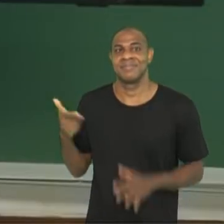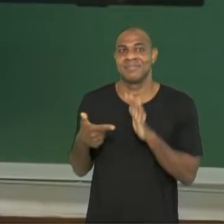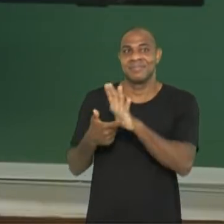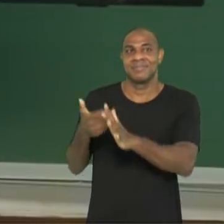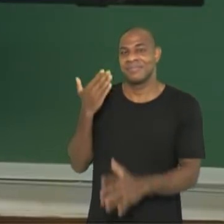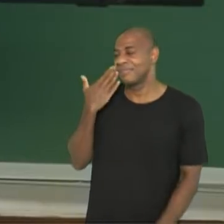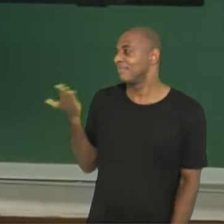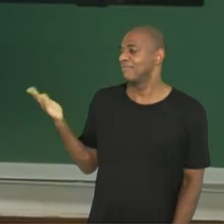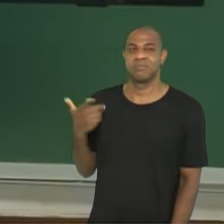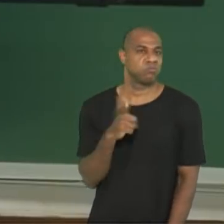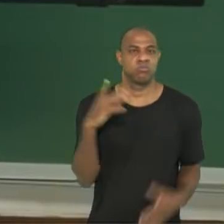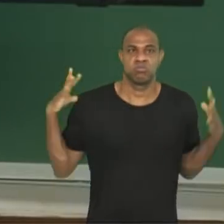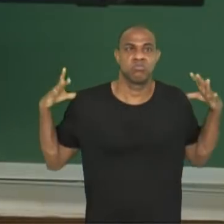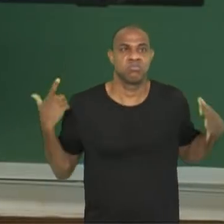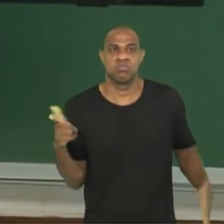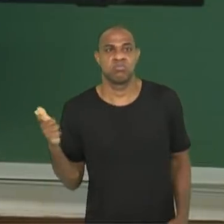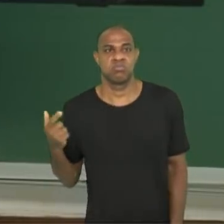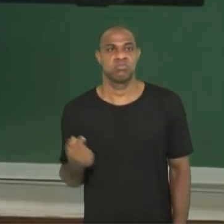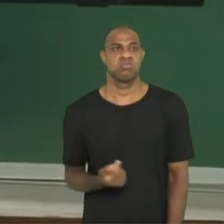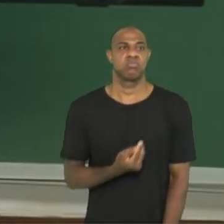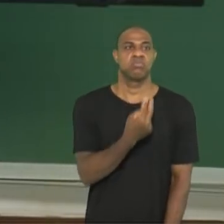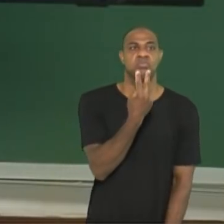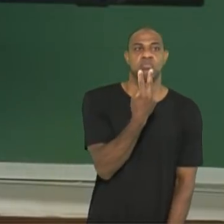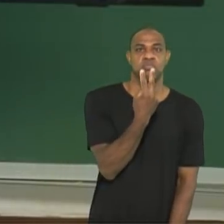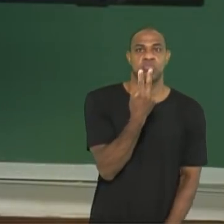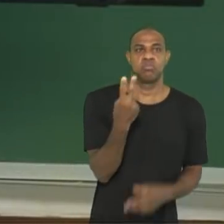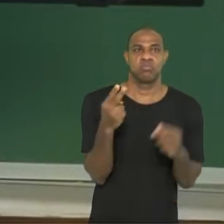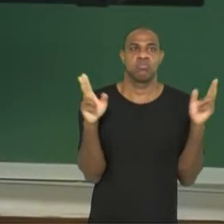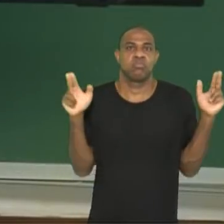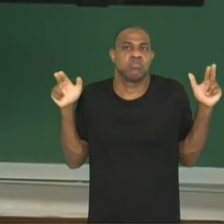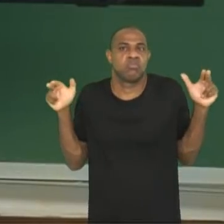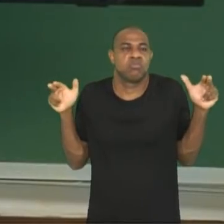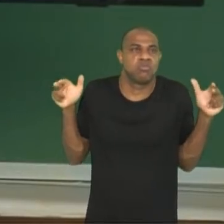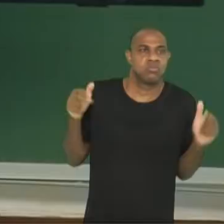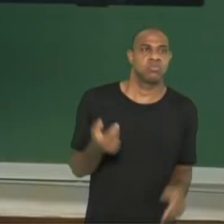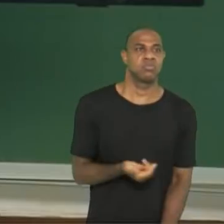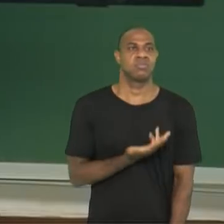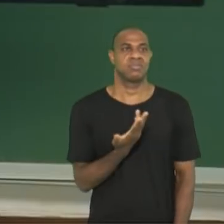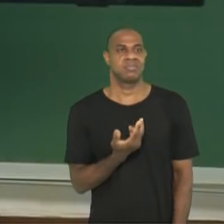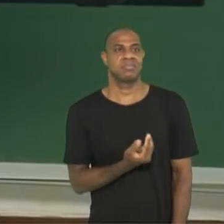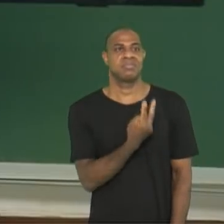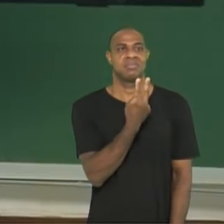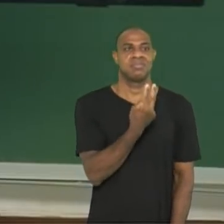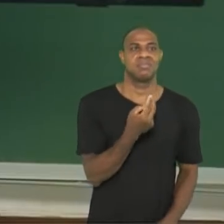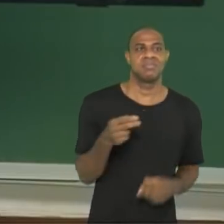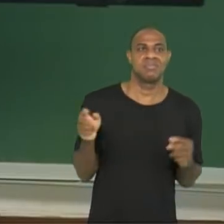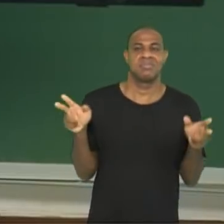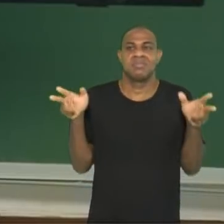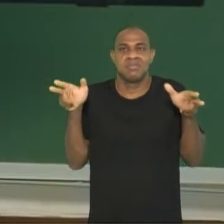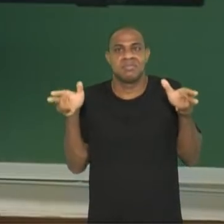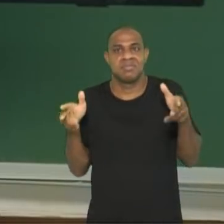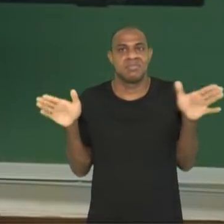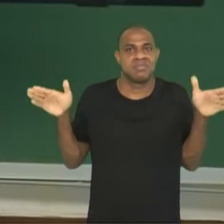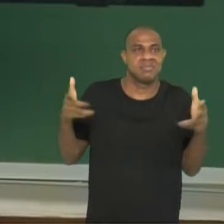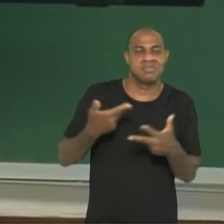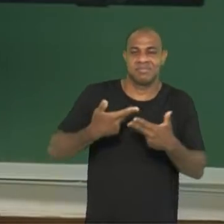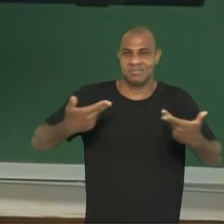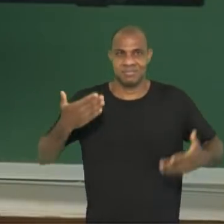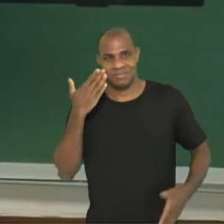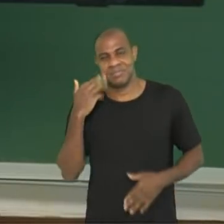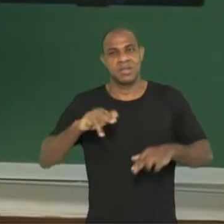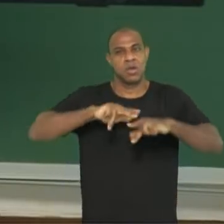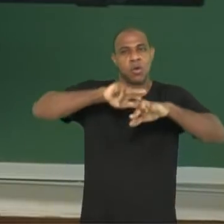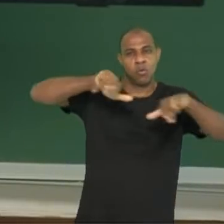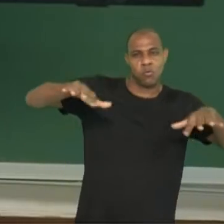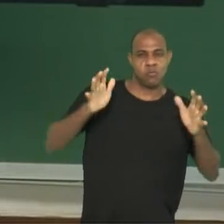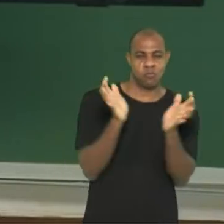com nenhum, com 2 e com um par de asas para mostrar para vocês que é uma característica dos insetos, que é um grupo bem